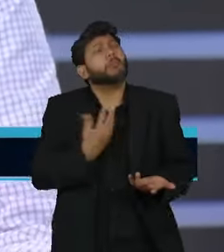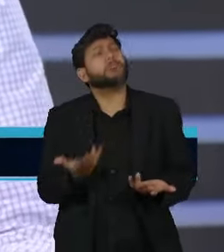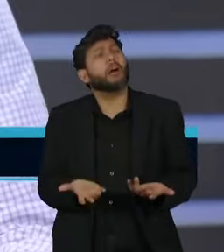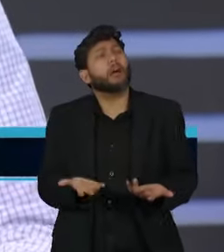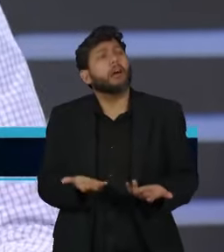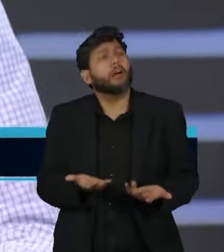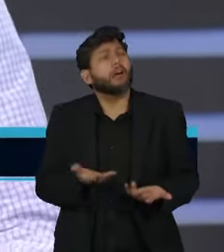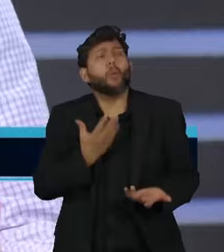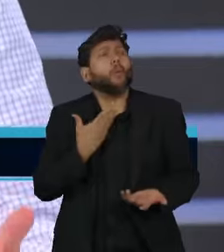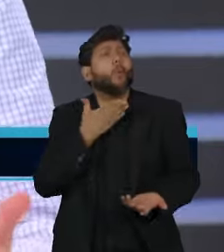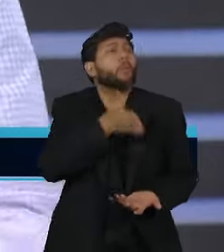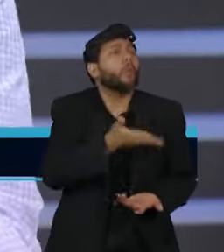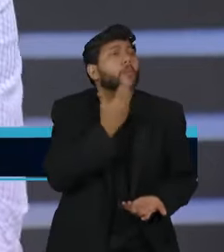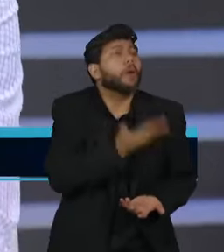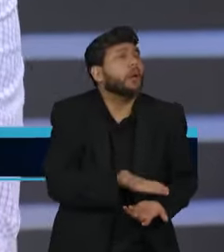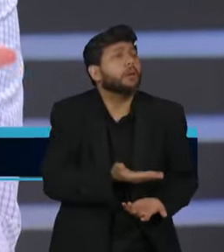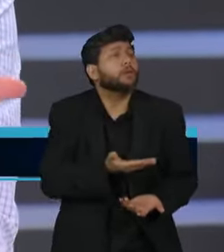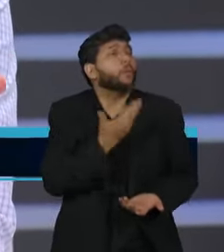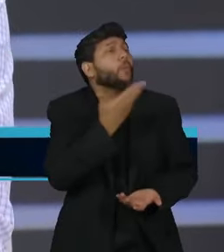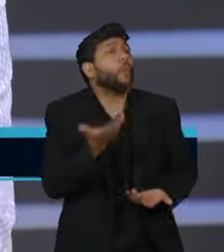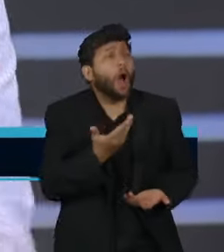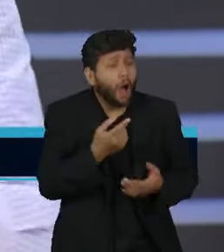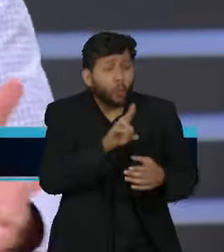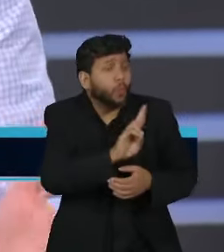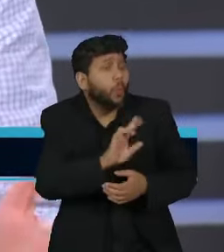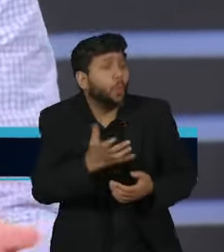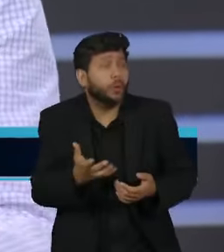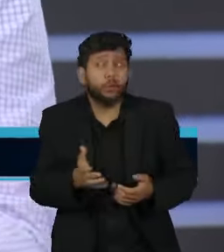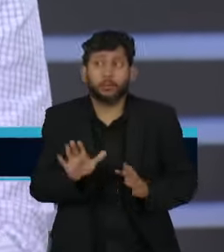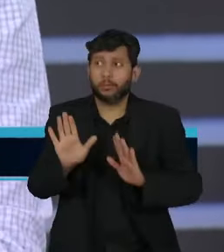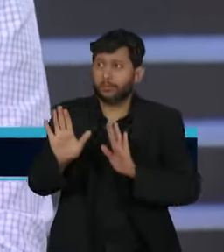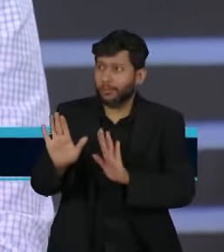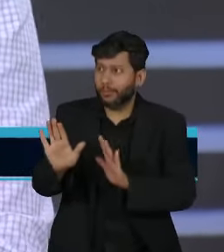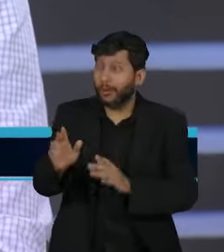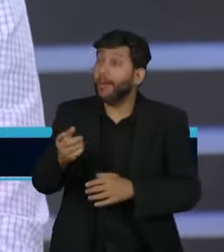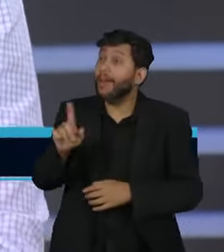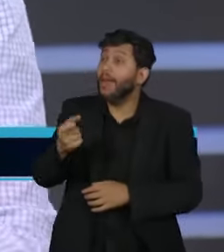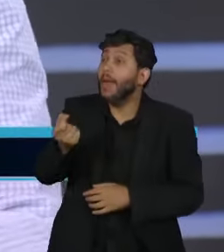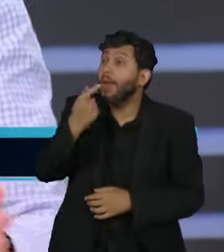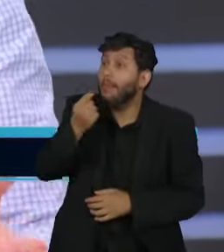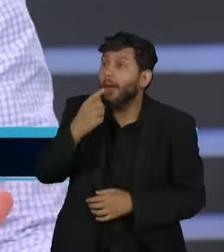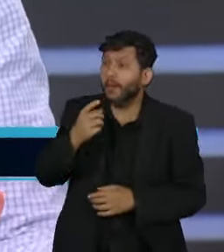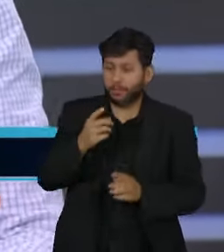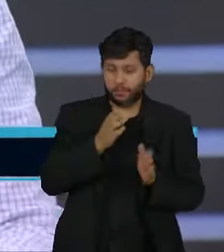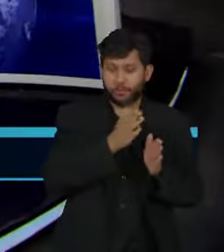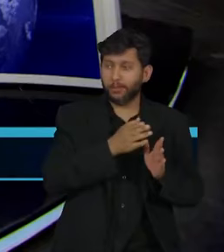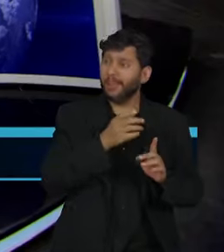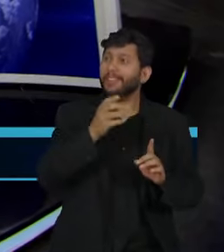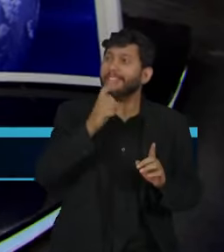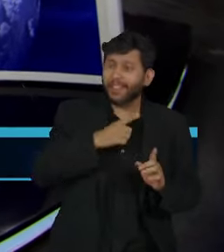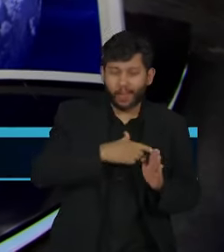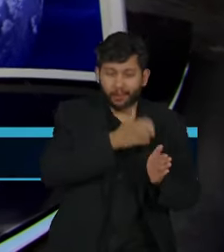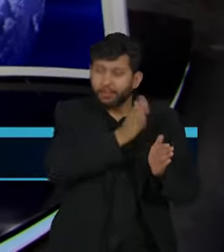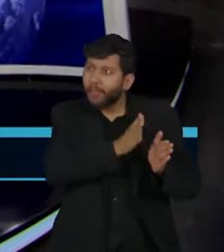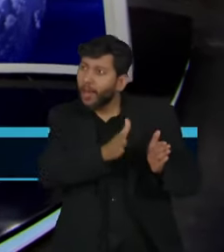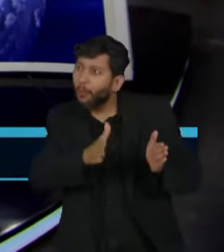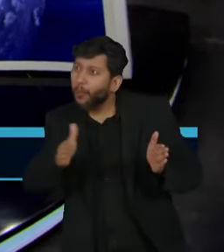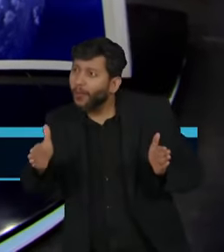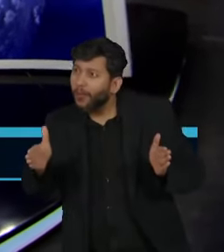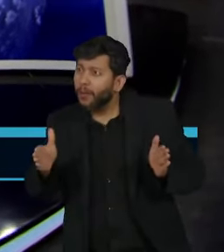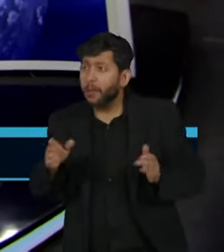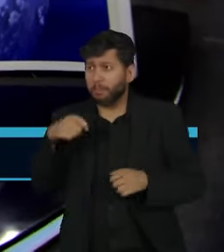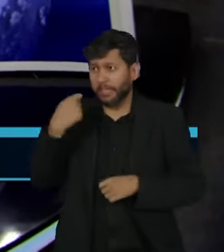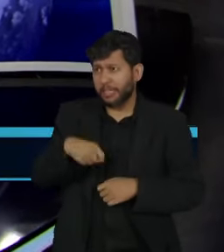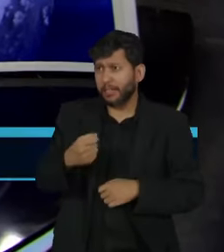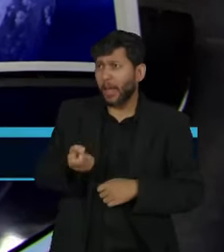tomar anticoncepcional, não é só tomar anticoncepcional. Como que eu tenho que tomar? Tem que interromper, não tem que interromper?